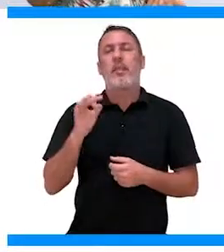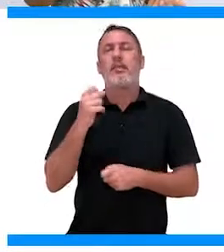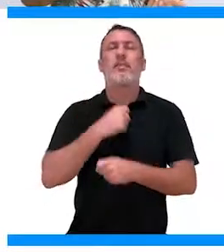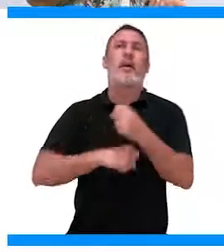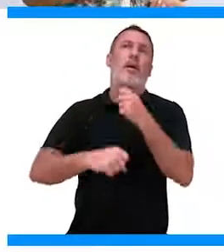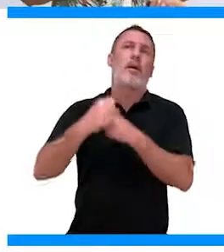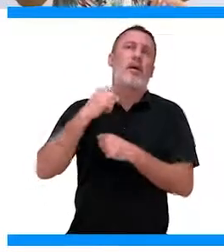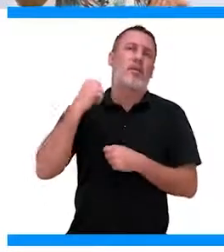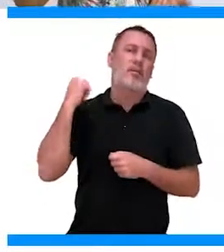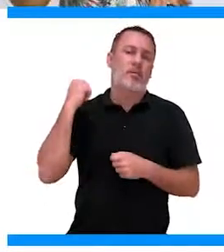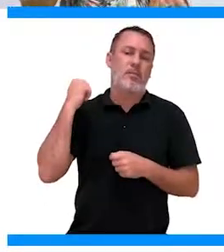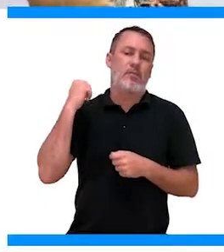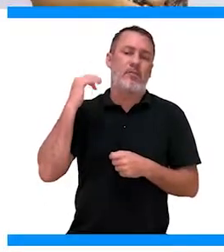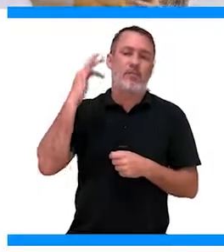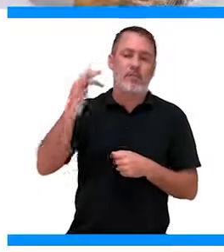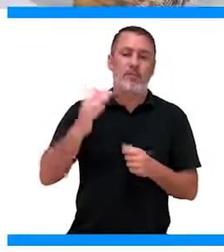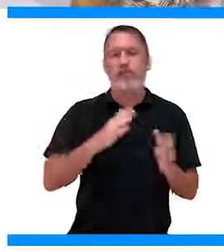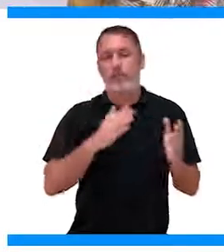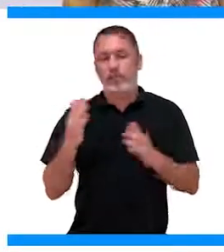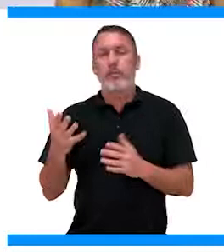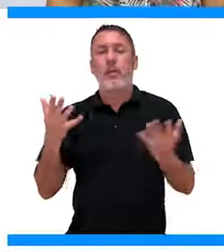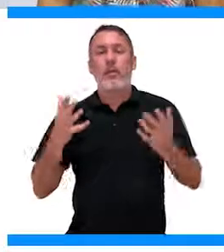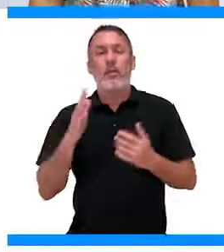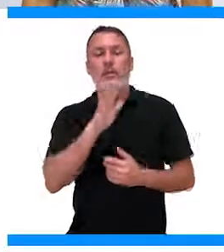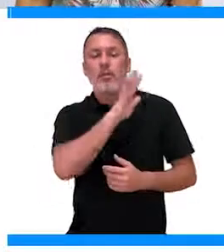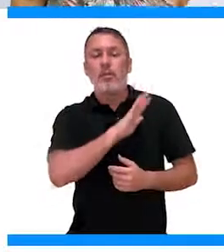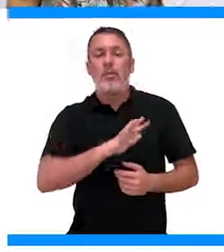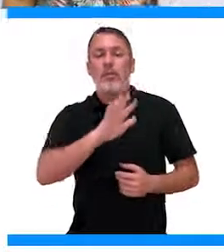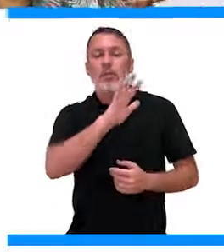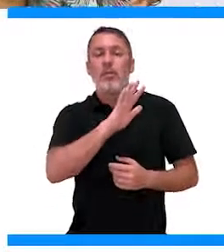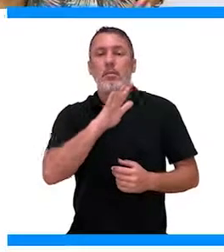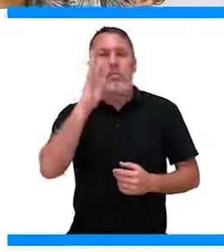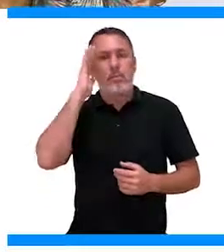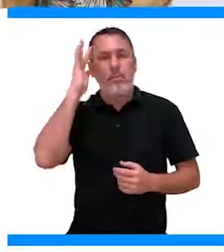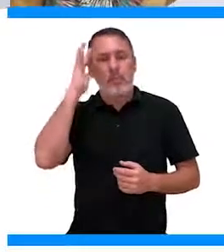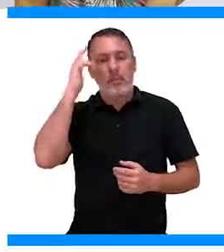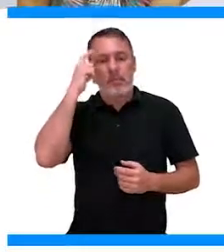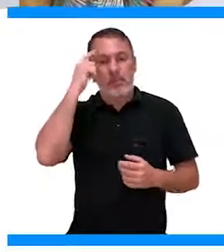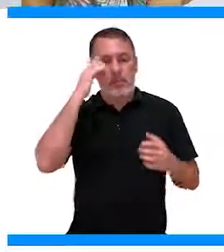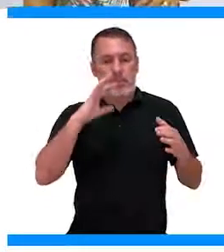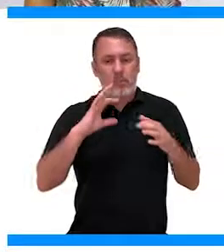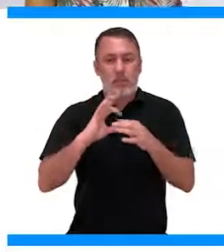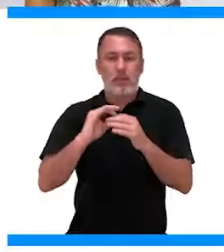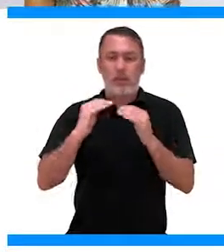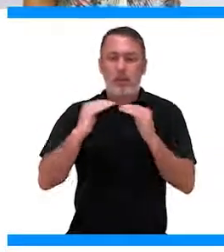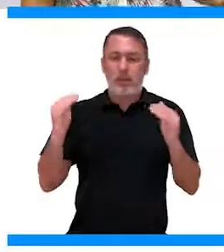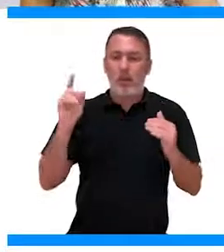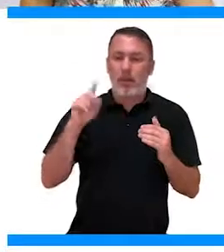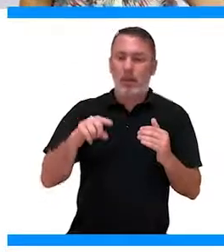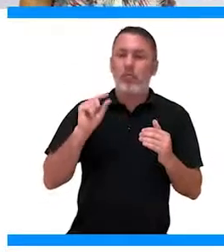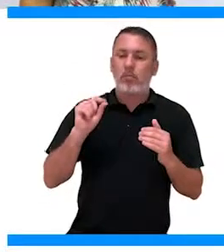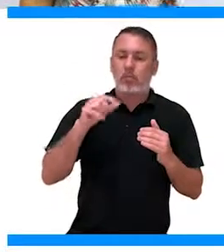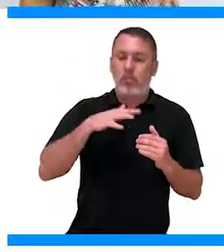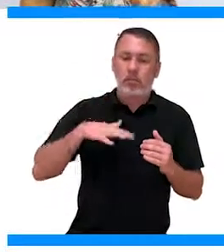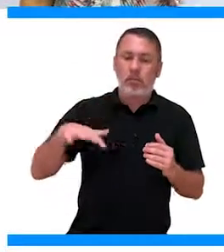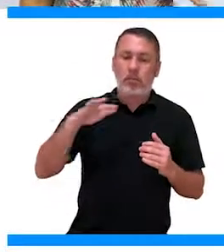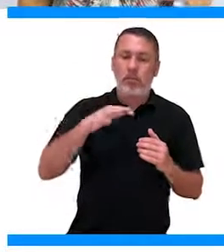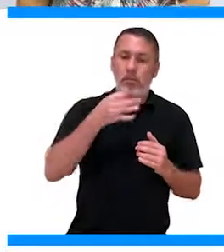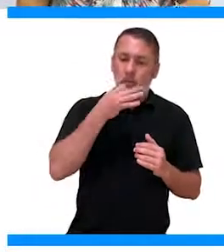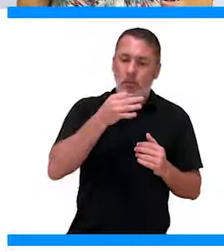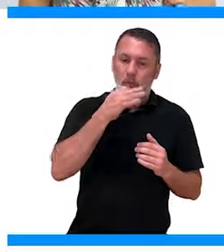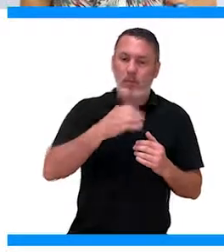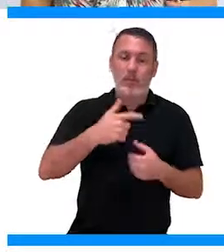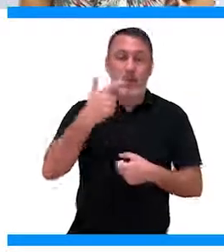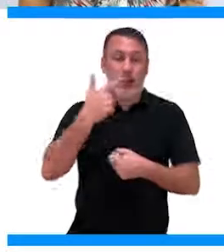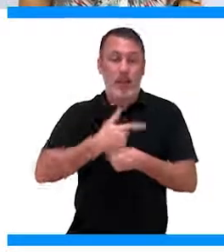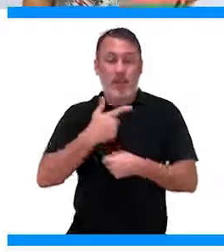10 anos ou 10 anos atrás. Vamos lá. As figuras de pensamento, elas estão mais no nível sonoro, lexical e